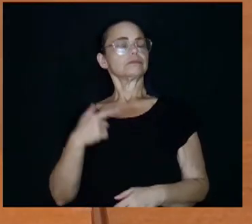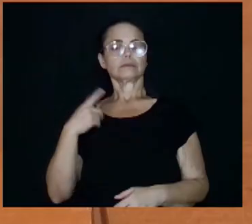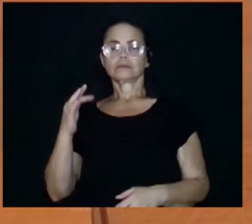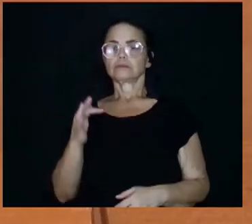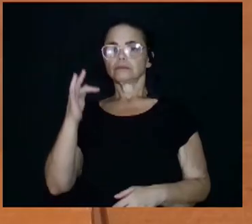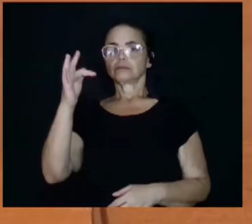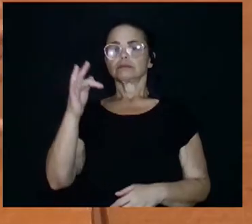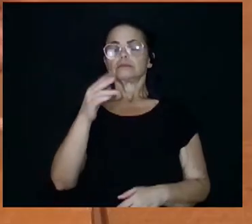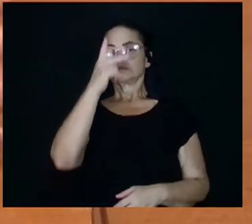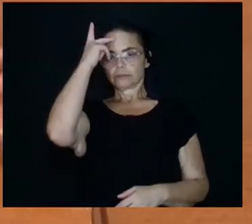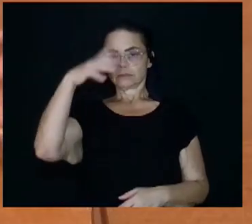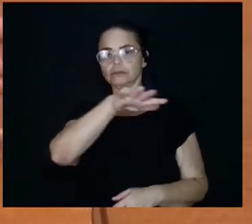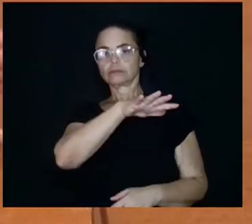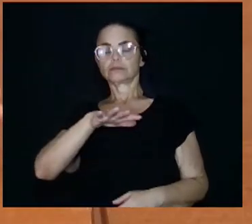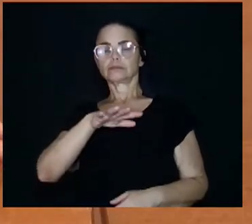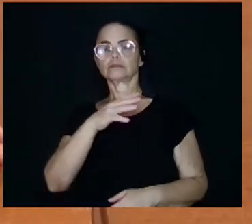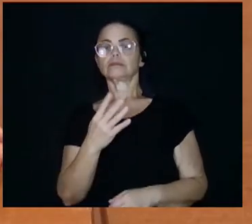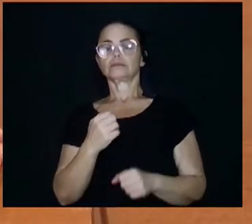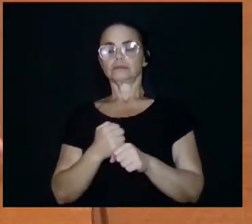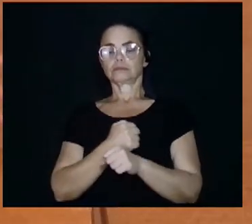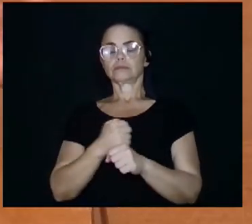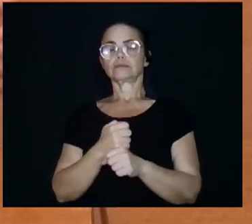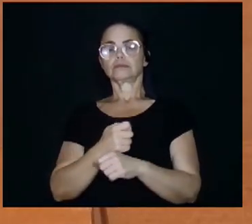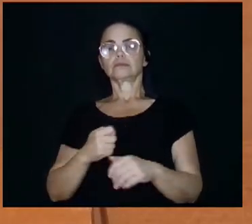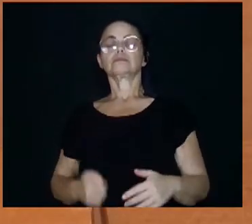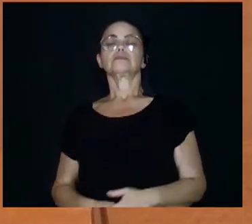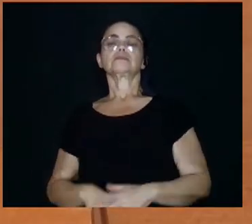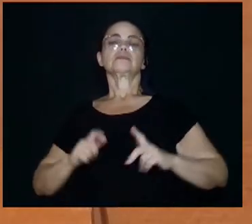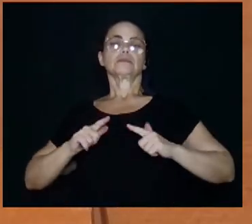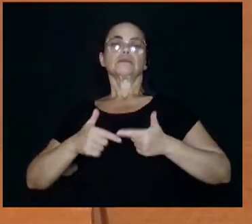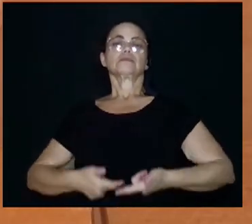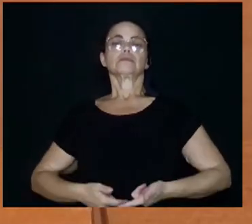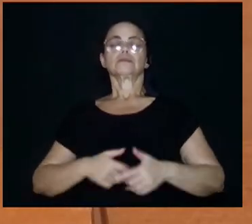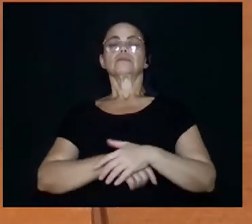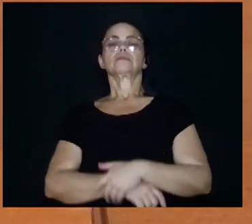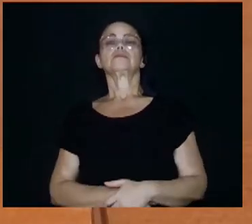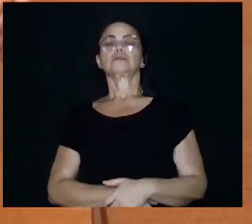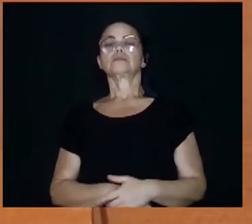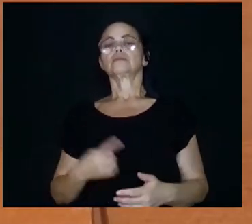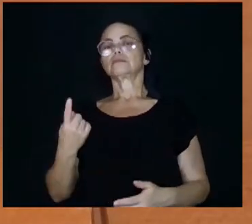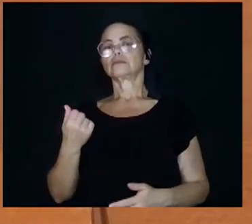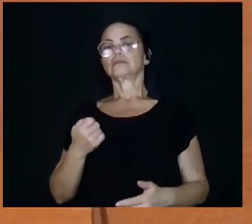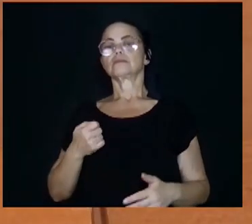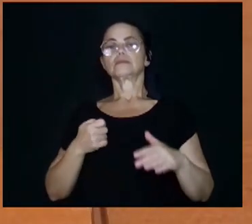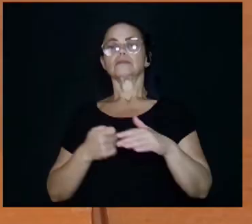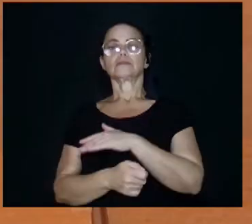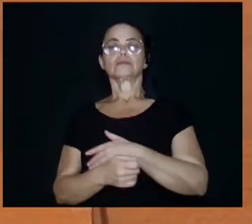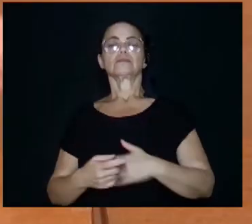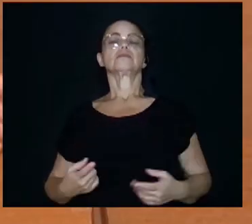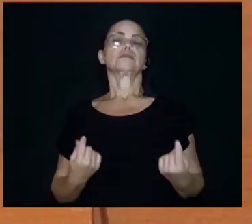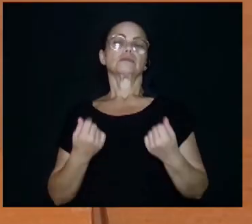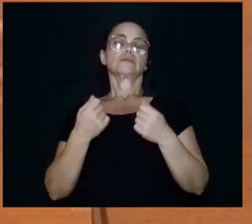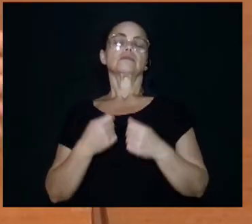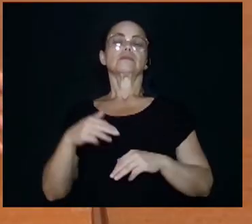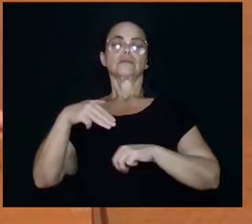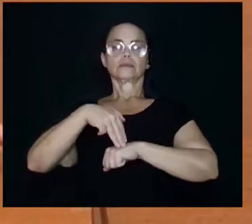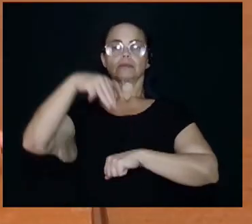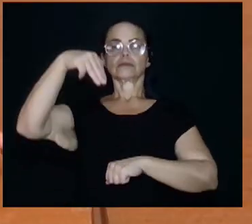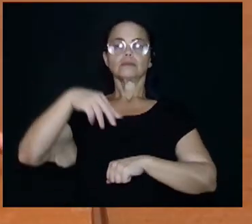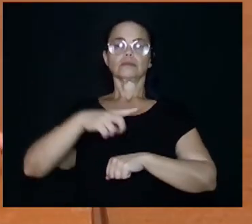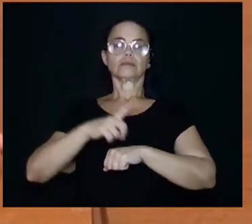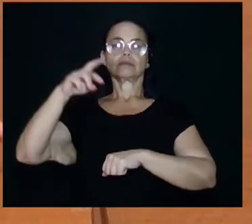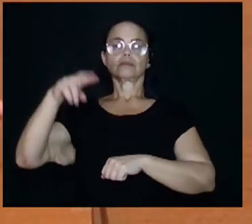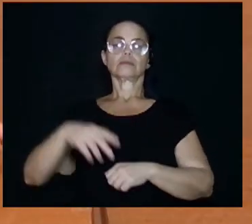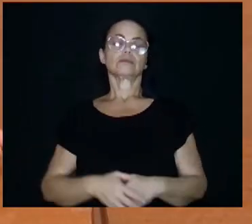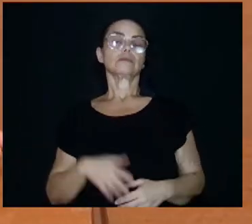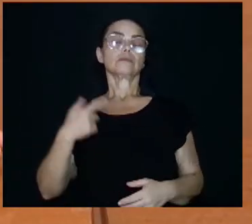menos 4 anos investindo seu tempo, seu dinheiro, e fora depois mestrados, doutorados, cursos de extensão, capacitação. Tem mais